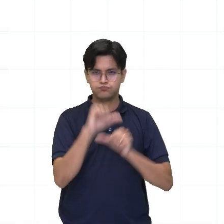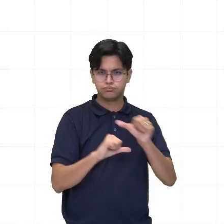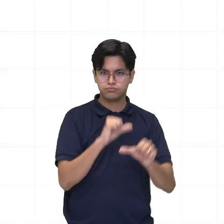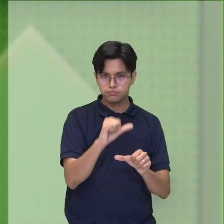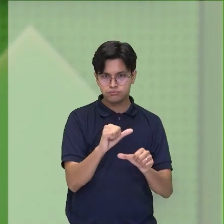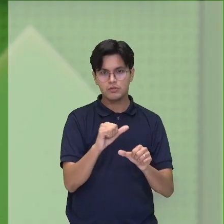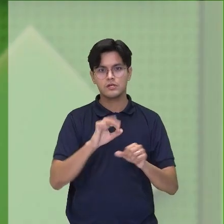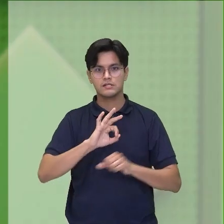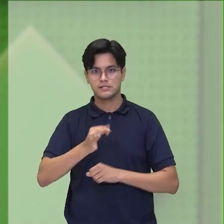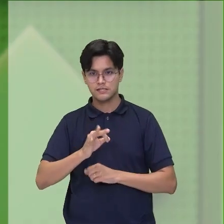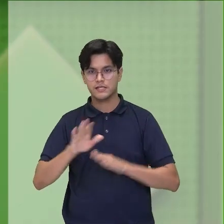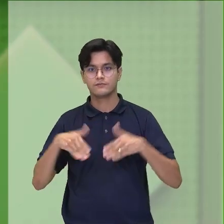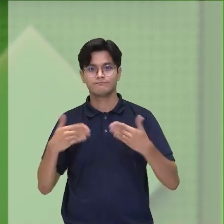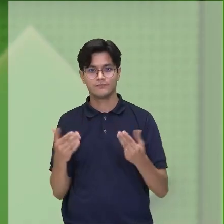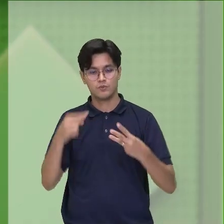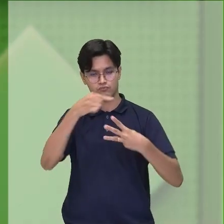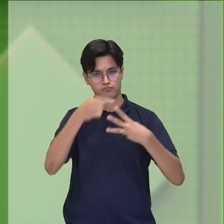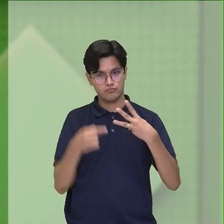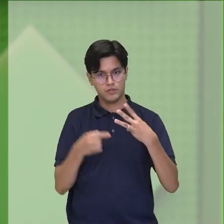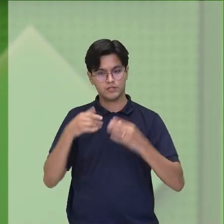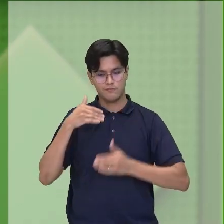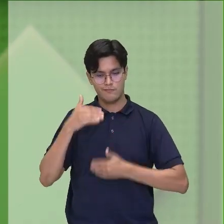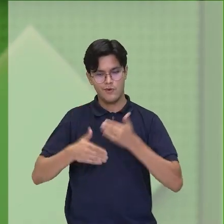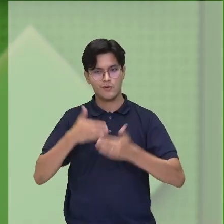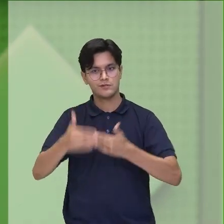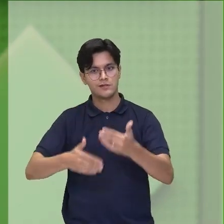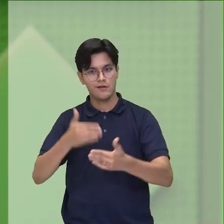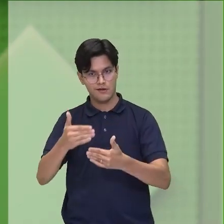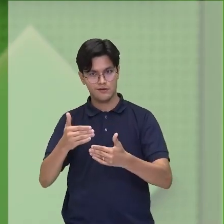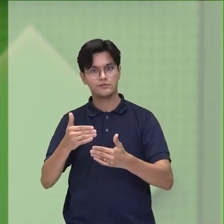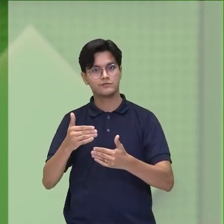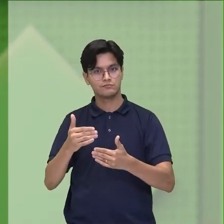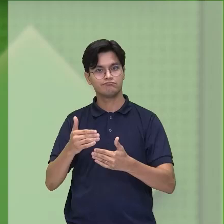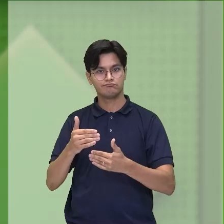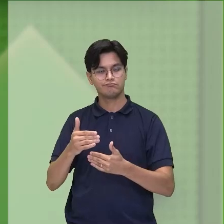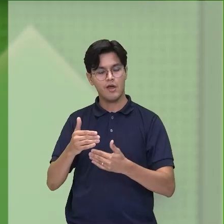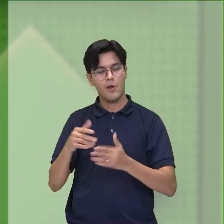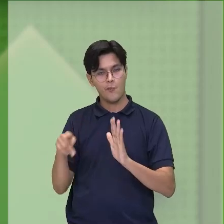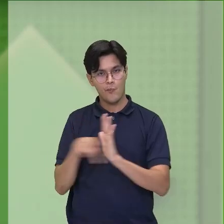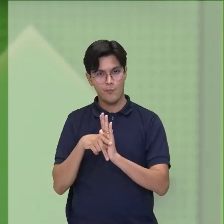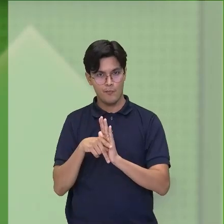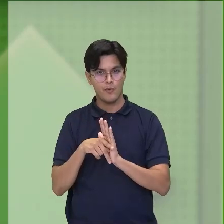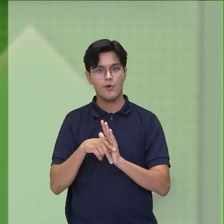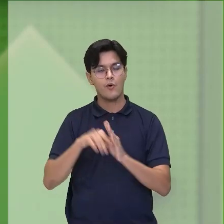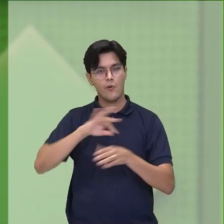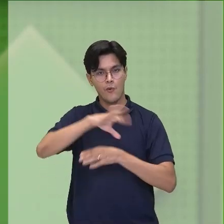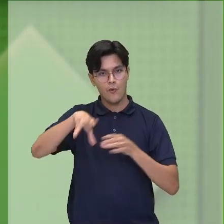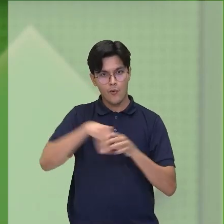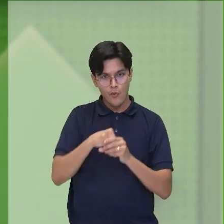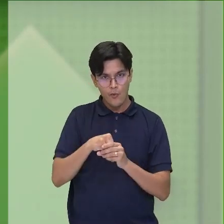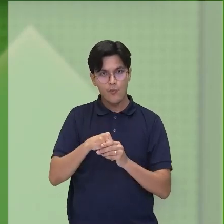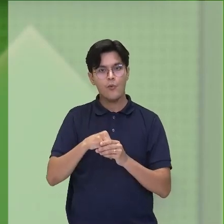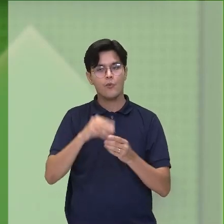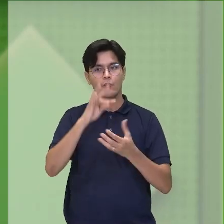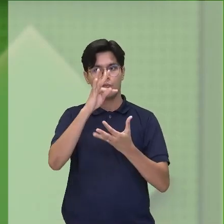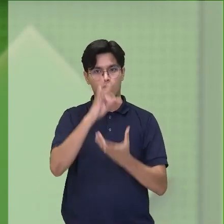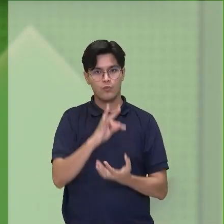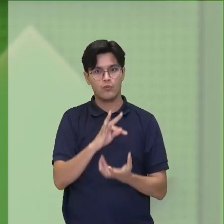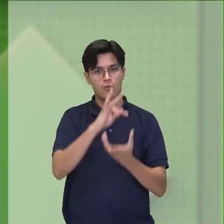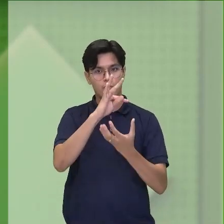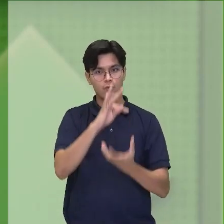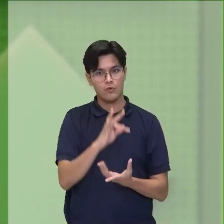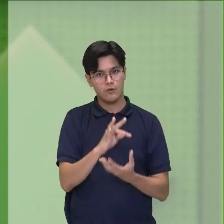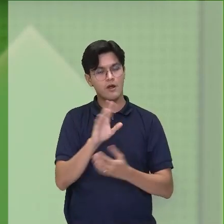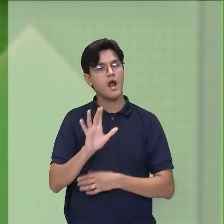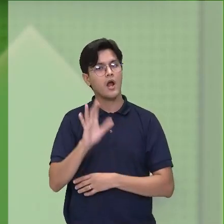três processos aí que fazem parte da termodinâmica, a nossa garrafa térmica,